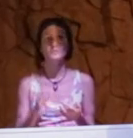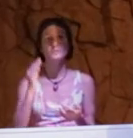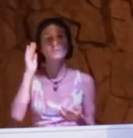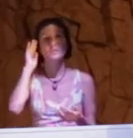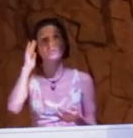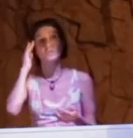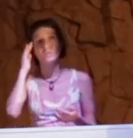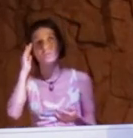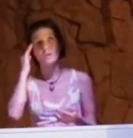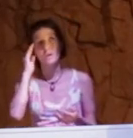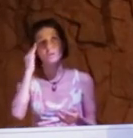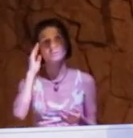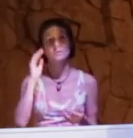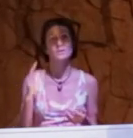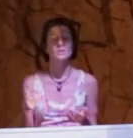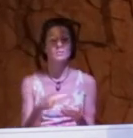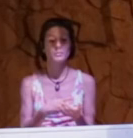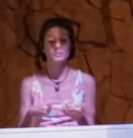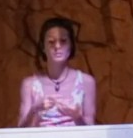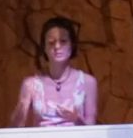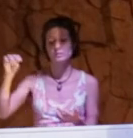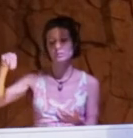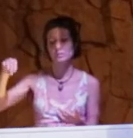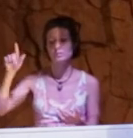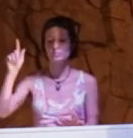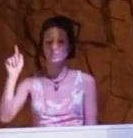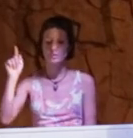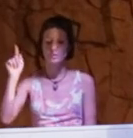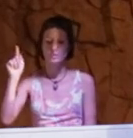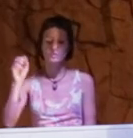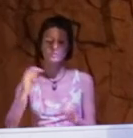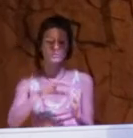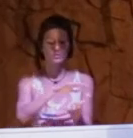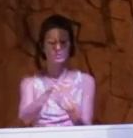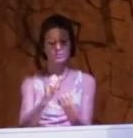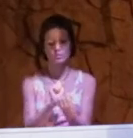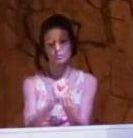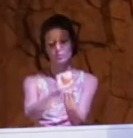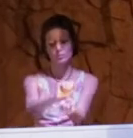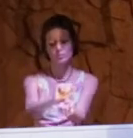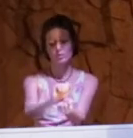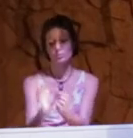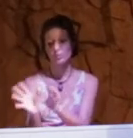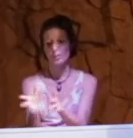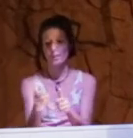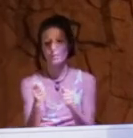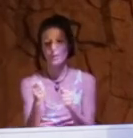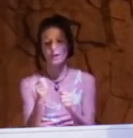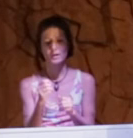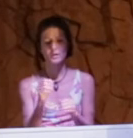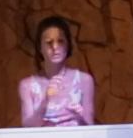de 2 pesquisadores mineiros como quilombos editoriais. Então já pega o que a gente entende historicamente, principalmente